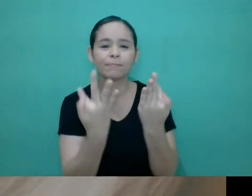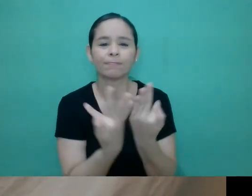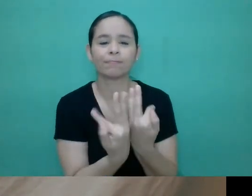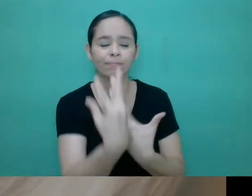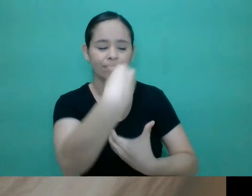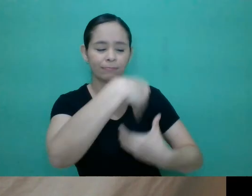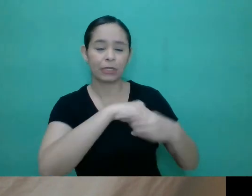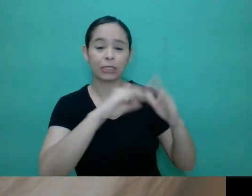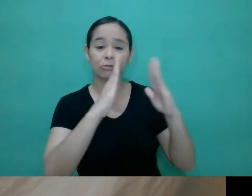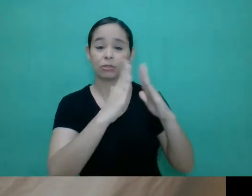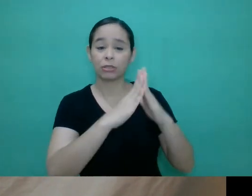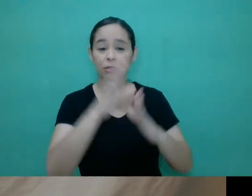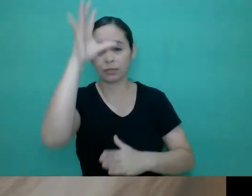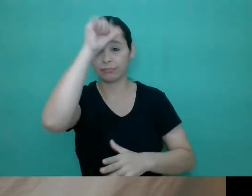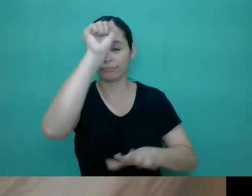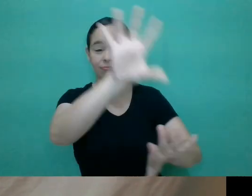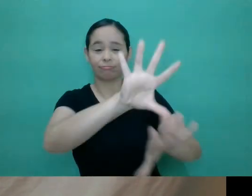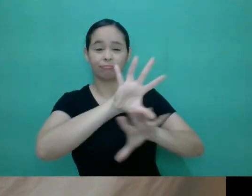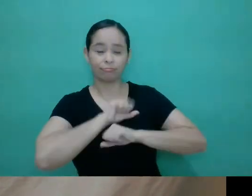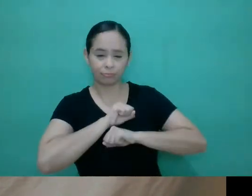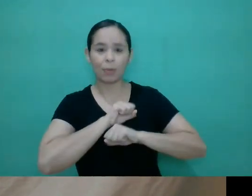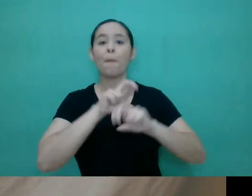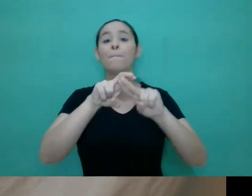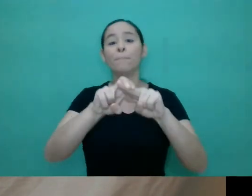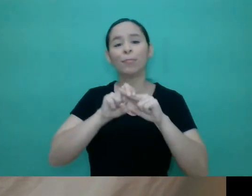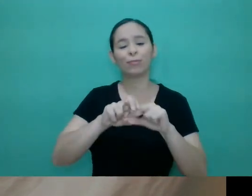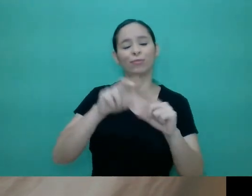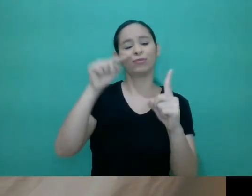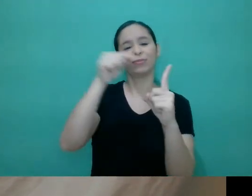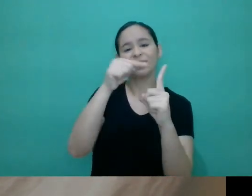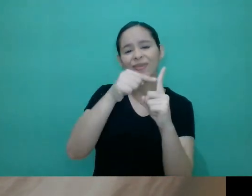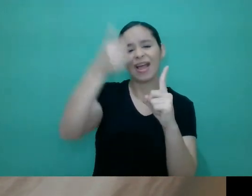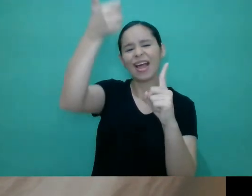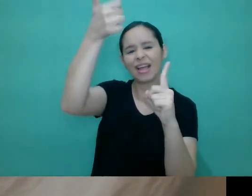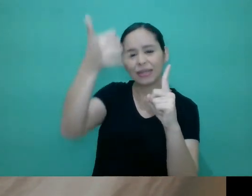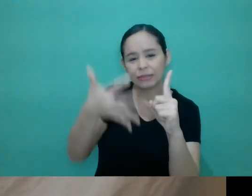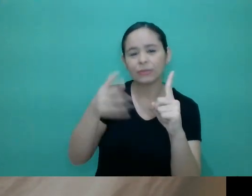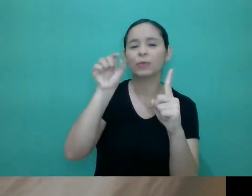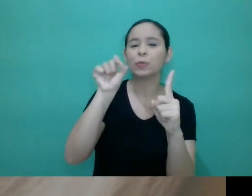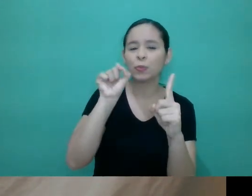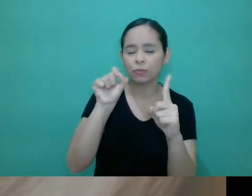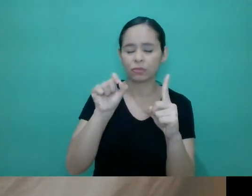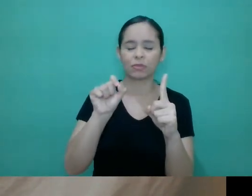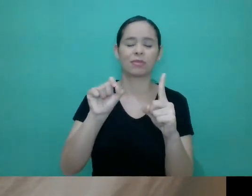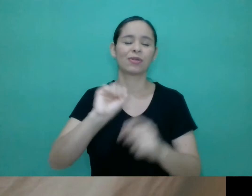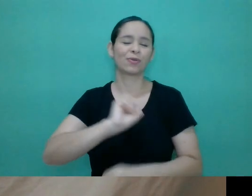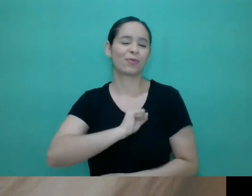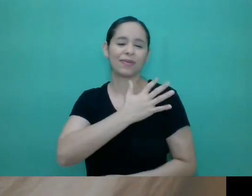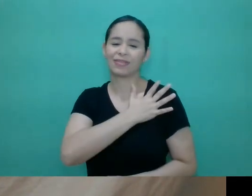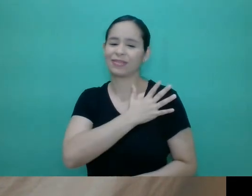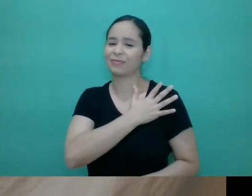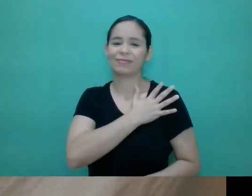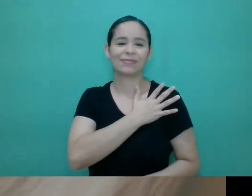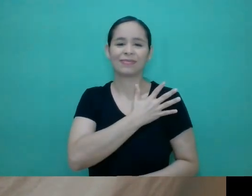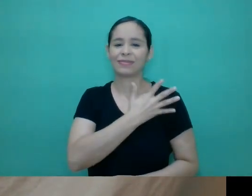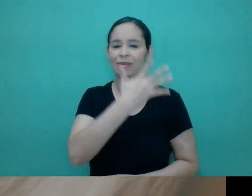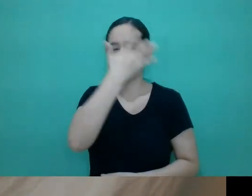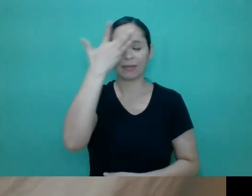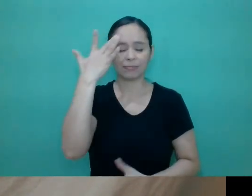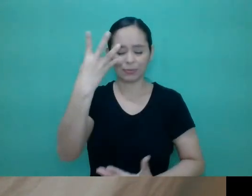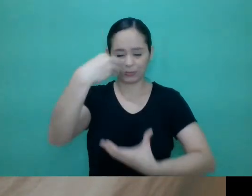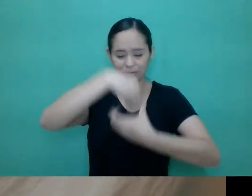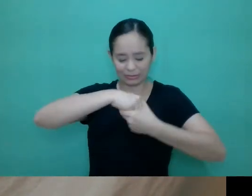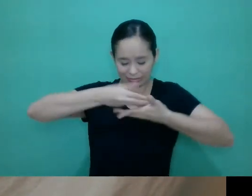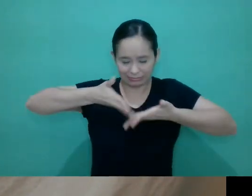casa, né? Então ela traz essa reflexão através desse diálogo, que também é demonstrado no mesmo livro do Ben Janlou,